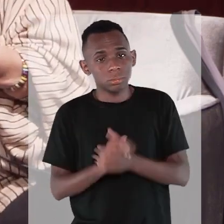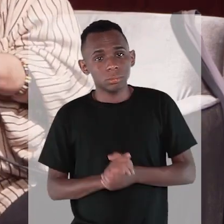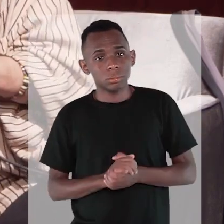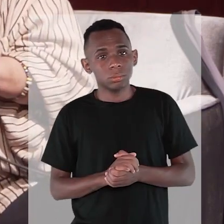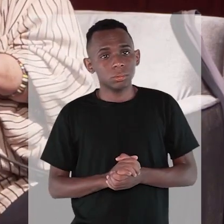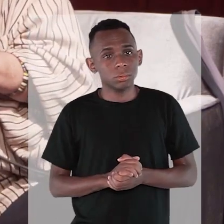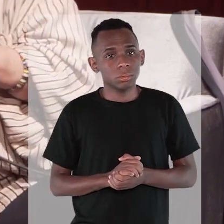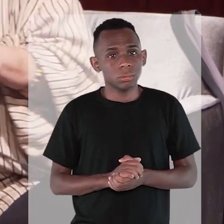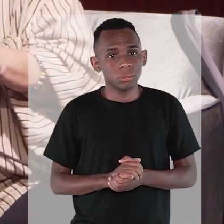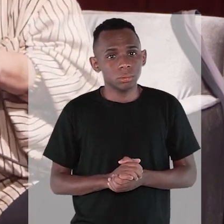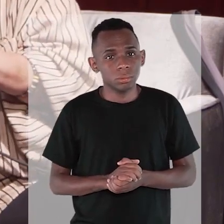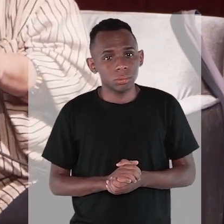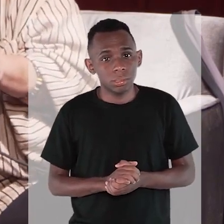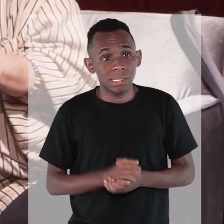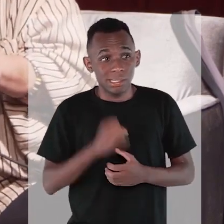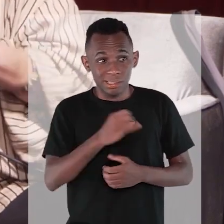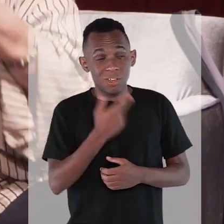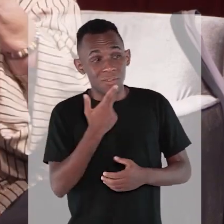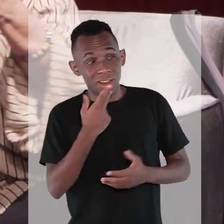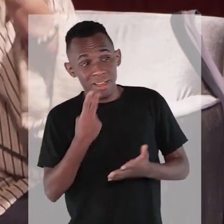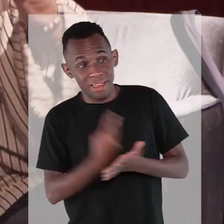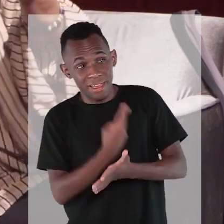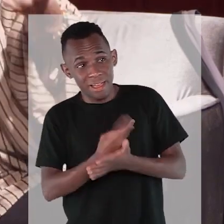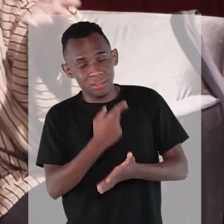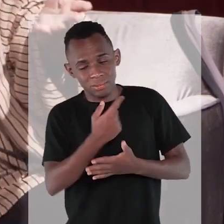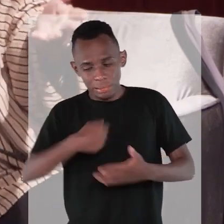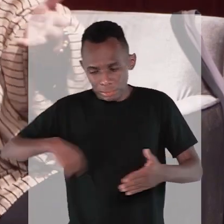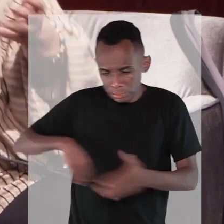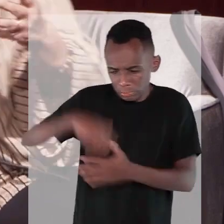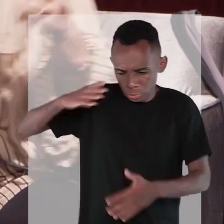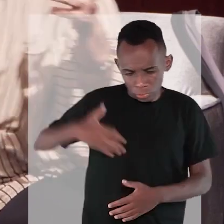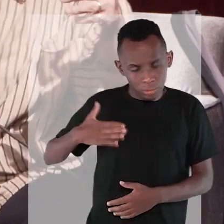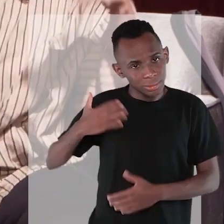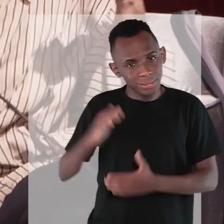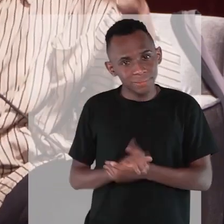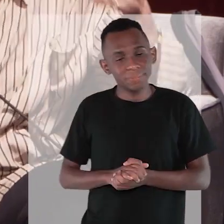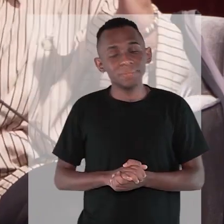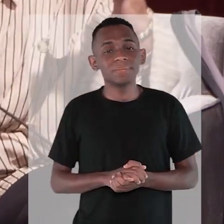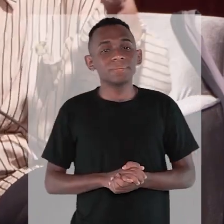você não precisa me corrigir, você me chuta, tá? Desde o Thermidor,